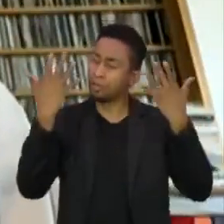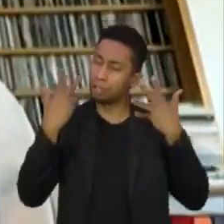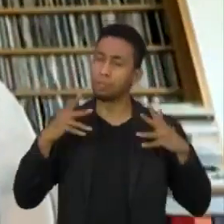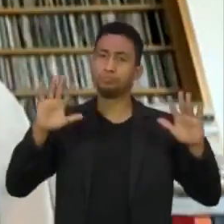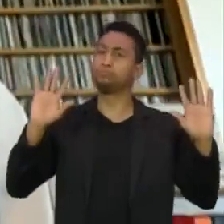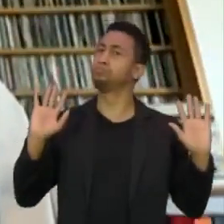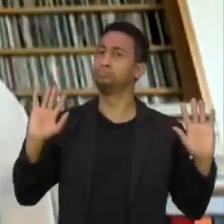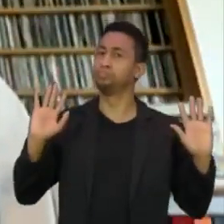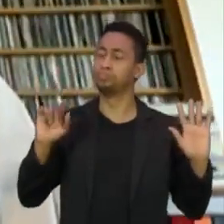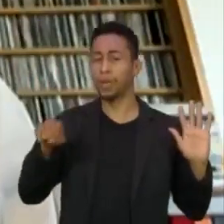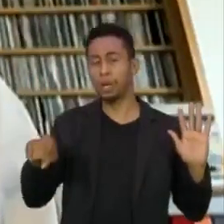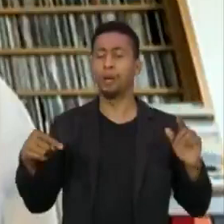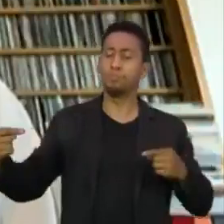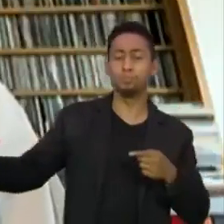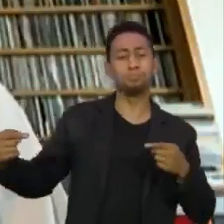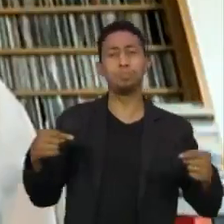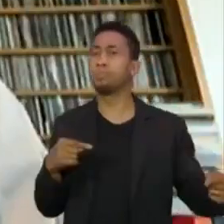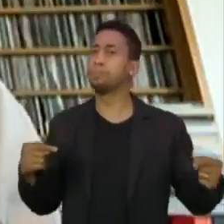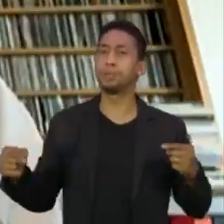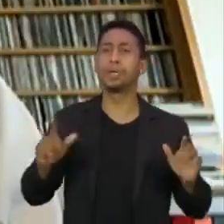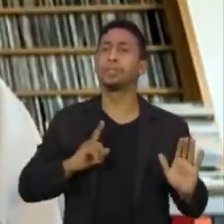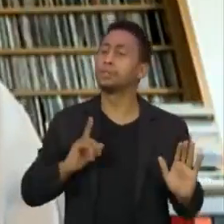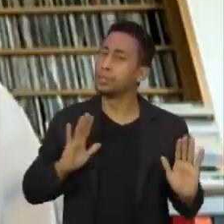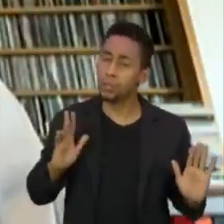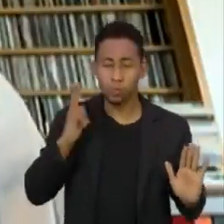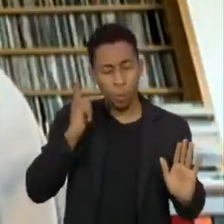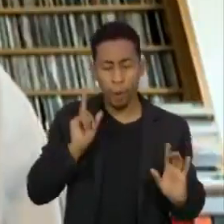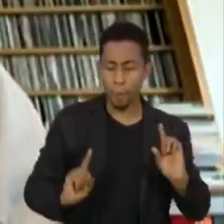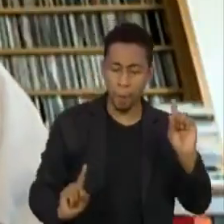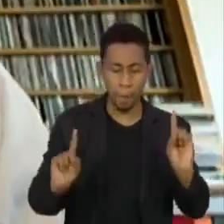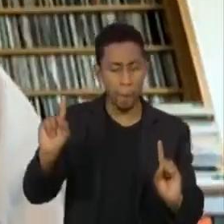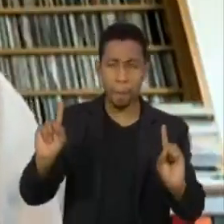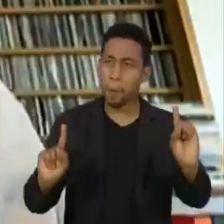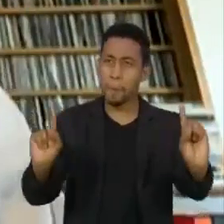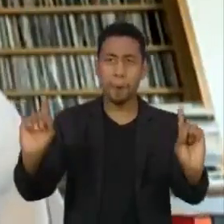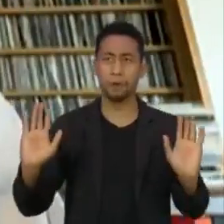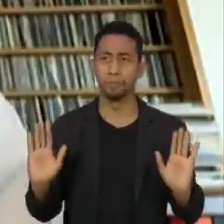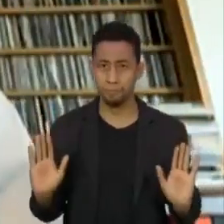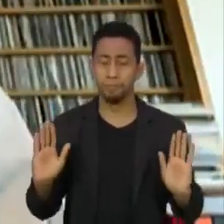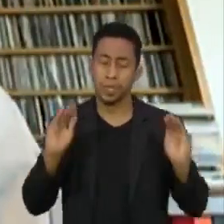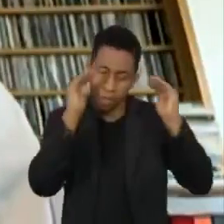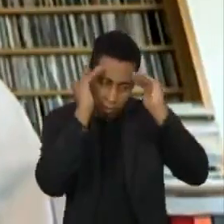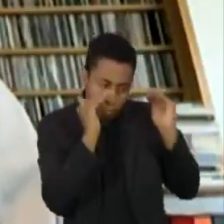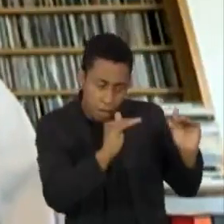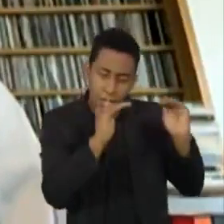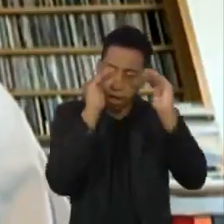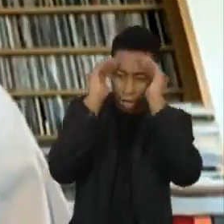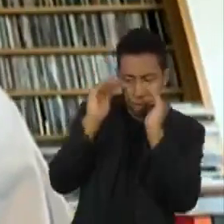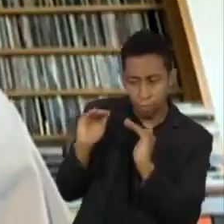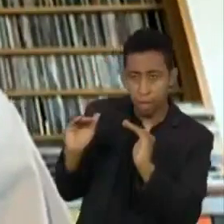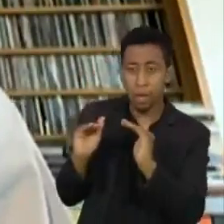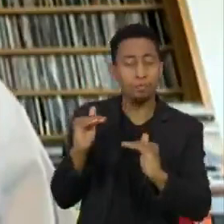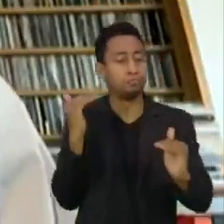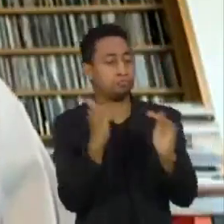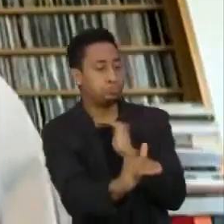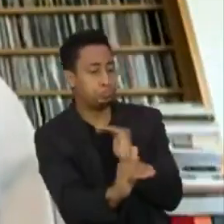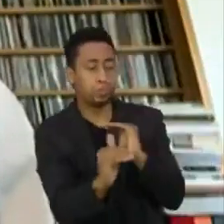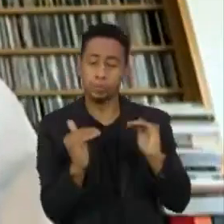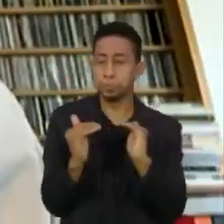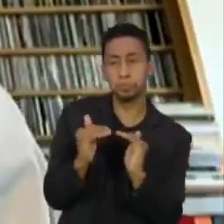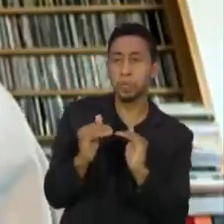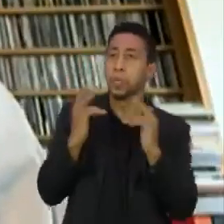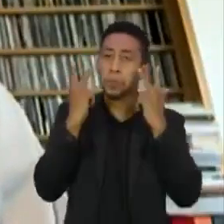é adversarial. Há um adversário, esse adversário deve ser respeitado, eu posso discordar dele,